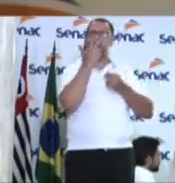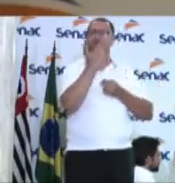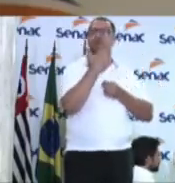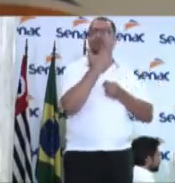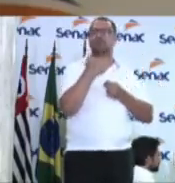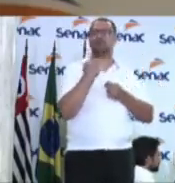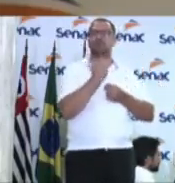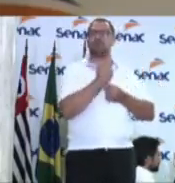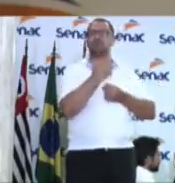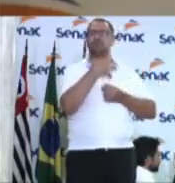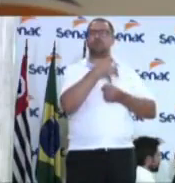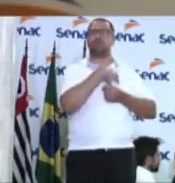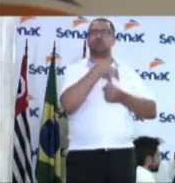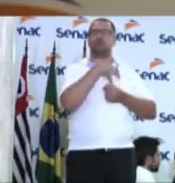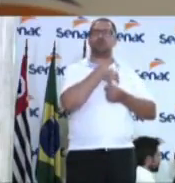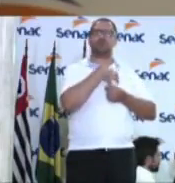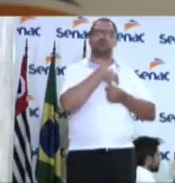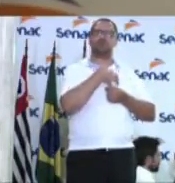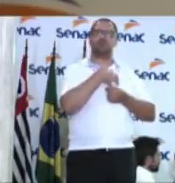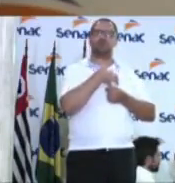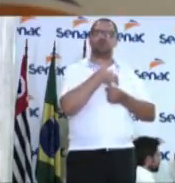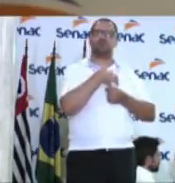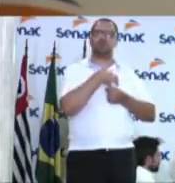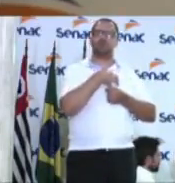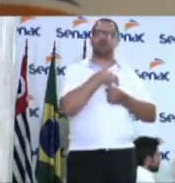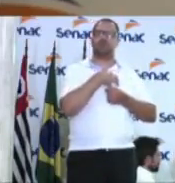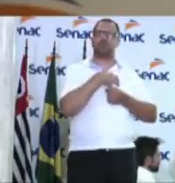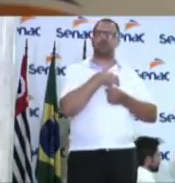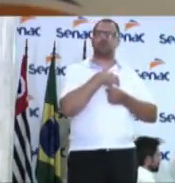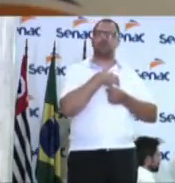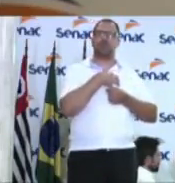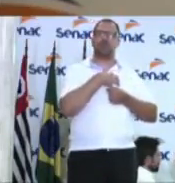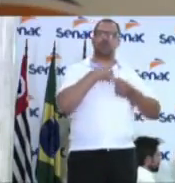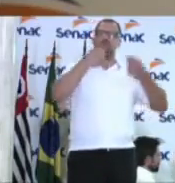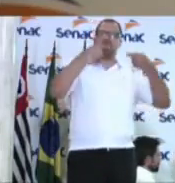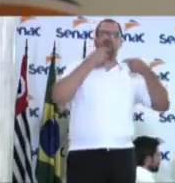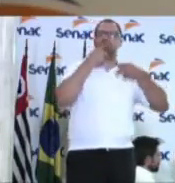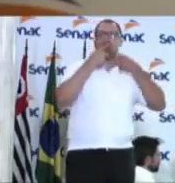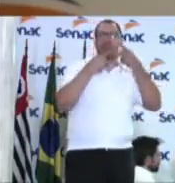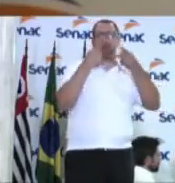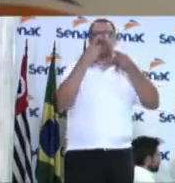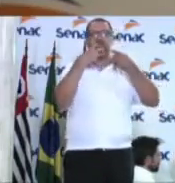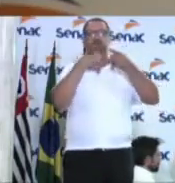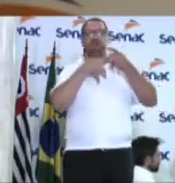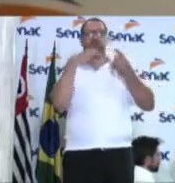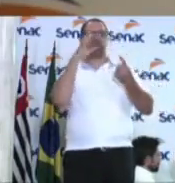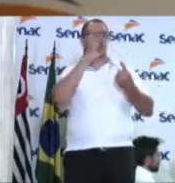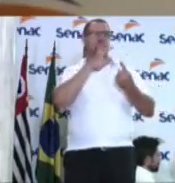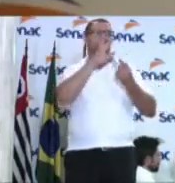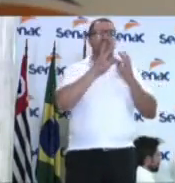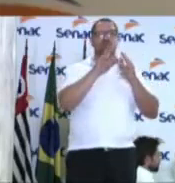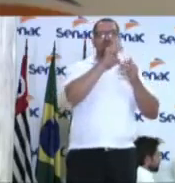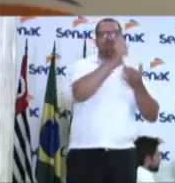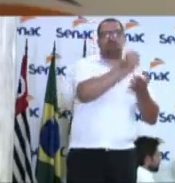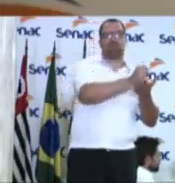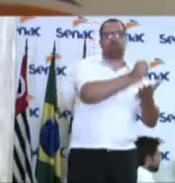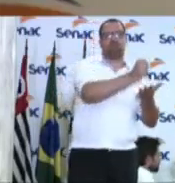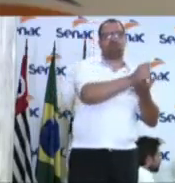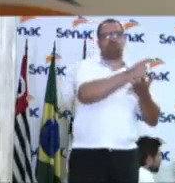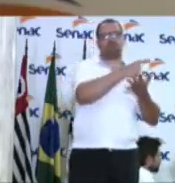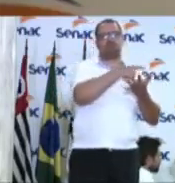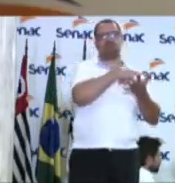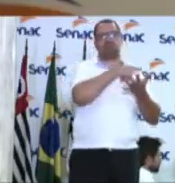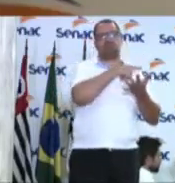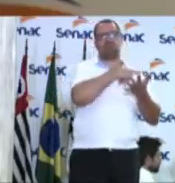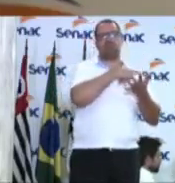o nosso discurso, pelo menos o que eu vejo assim, mais no... É a gente incentivando as marcas a terem essa